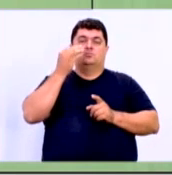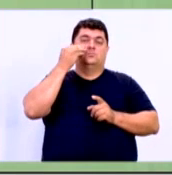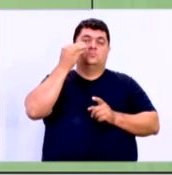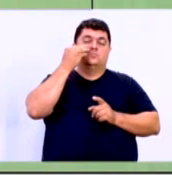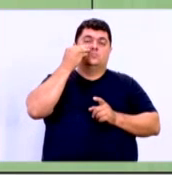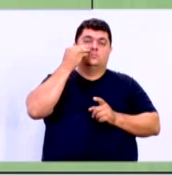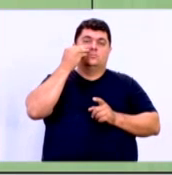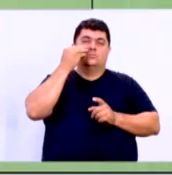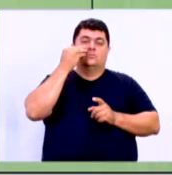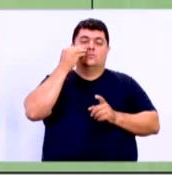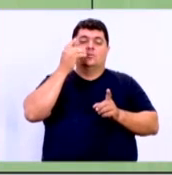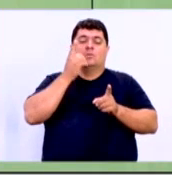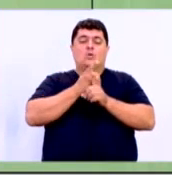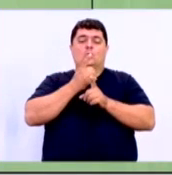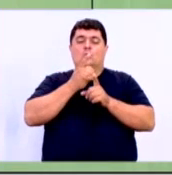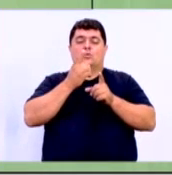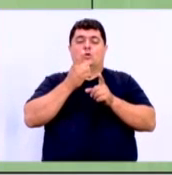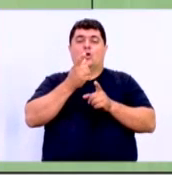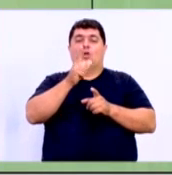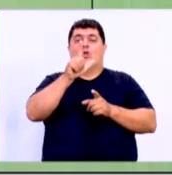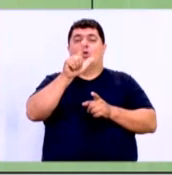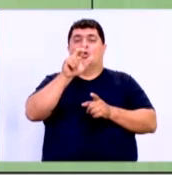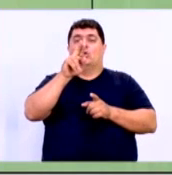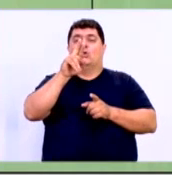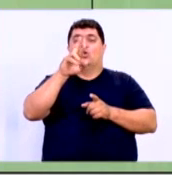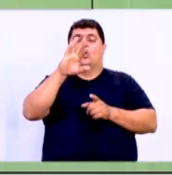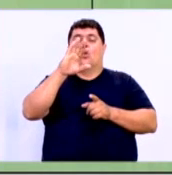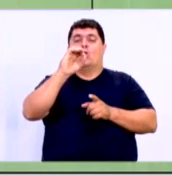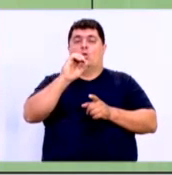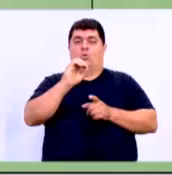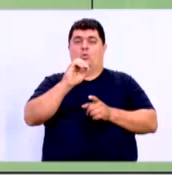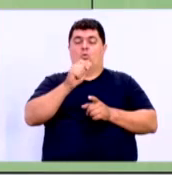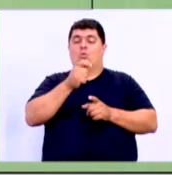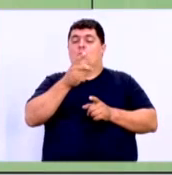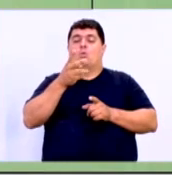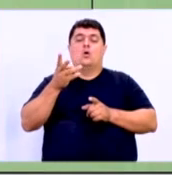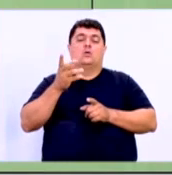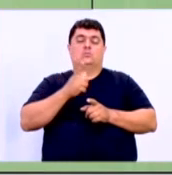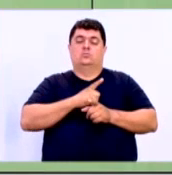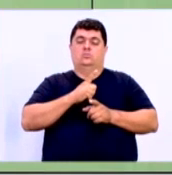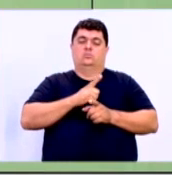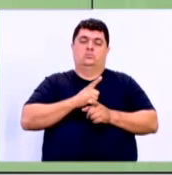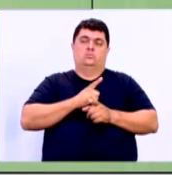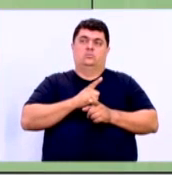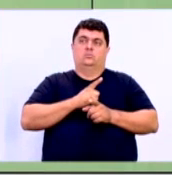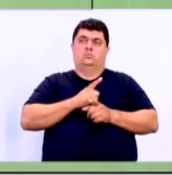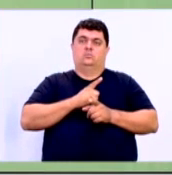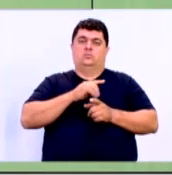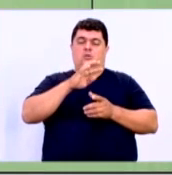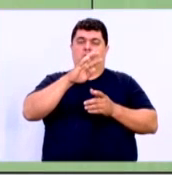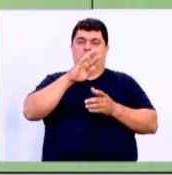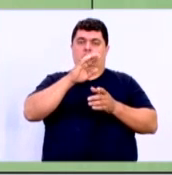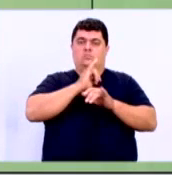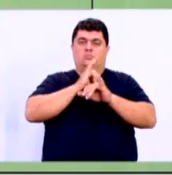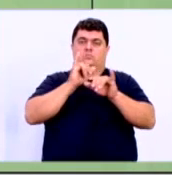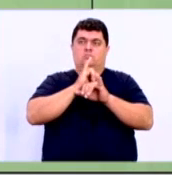Identificar o lucro. Eu quero identificar quanto essa organização teve lucro. Com base nos dados a